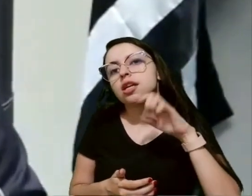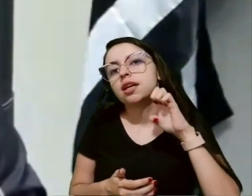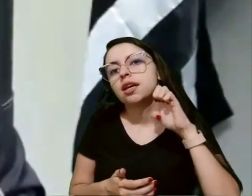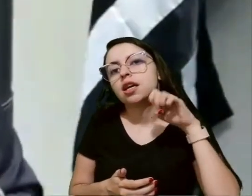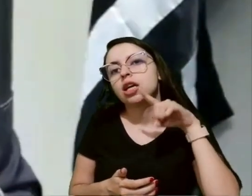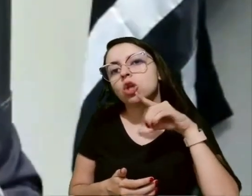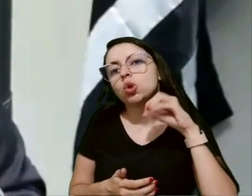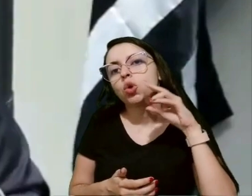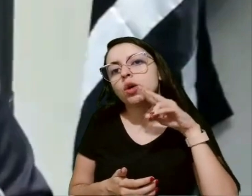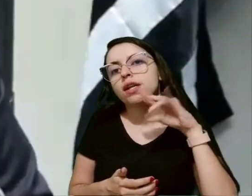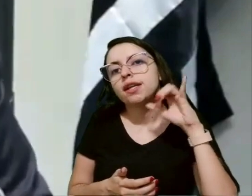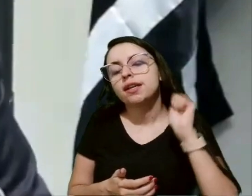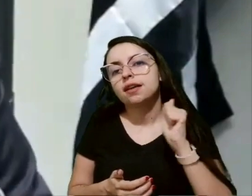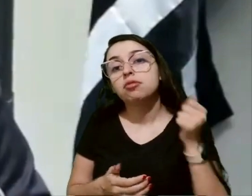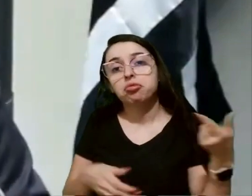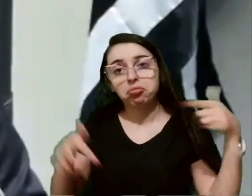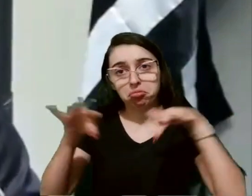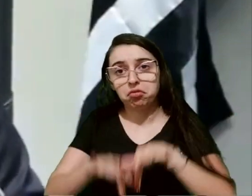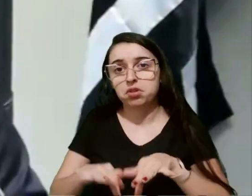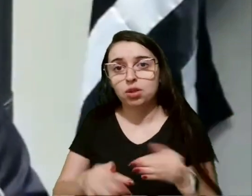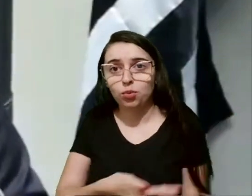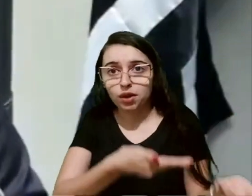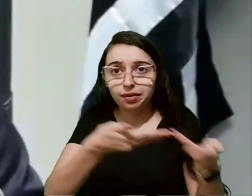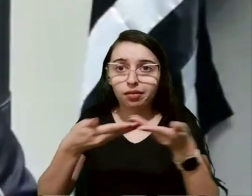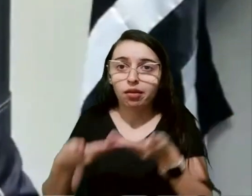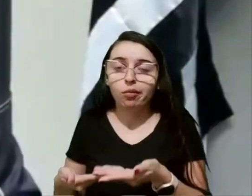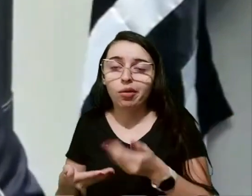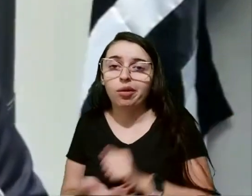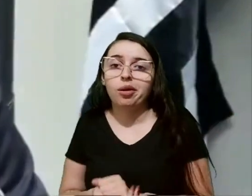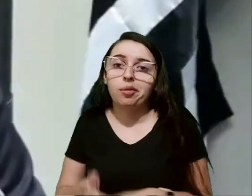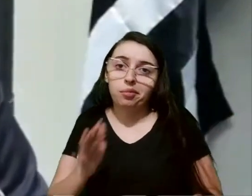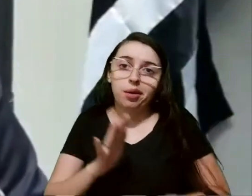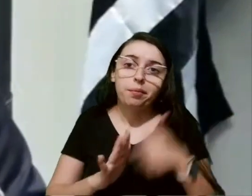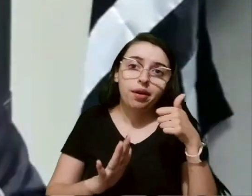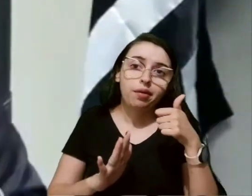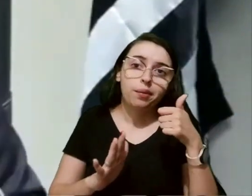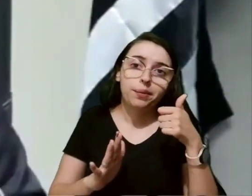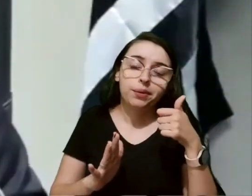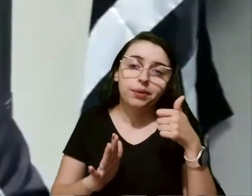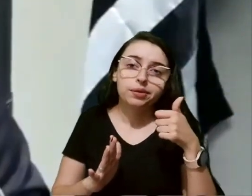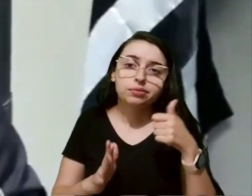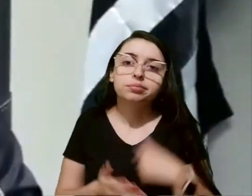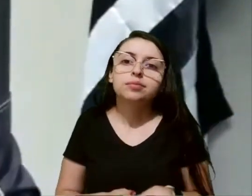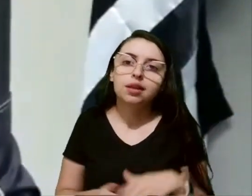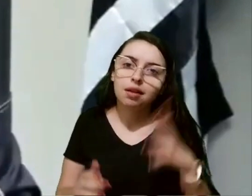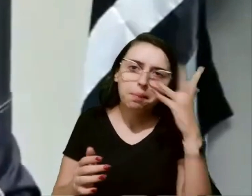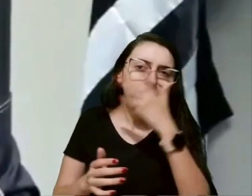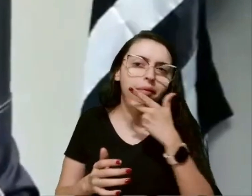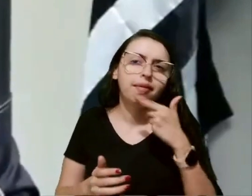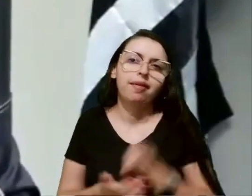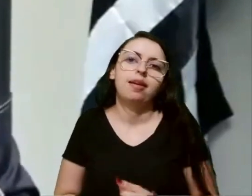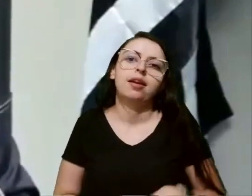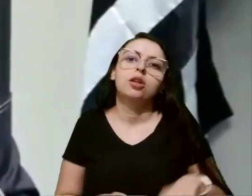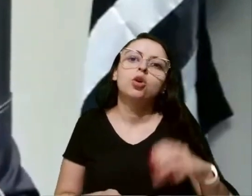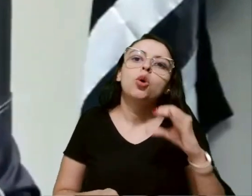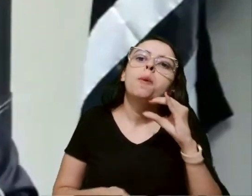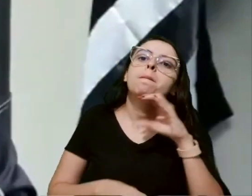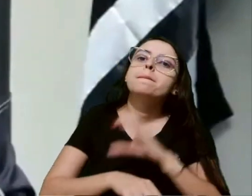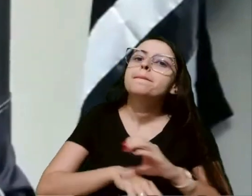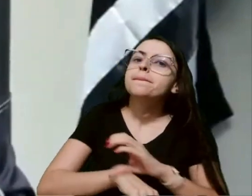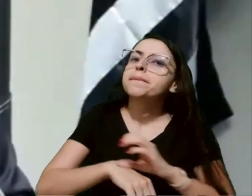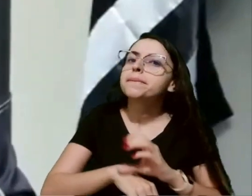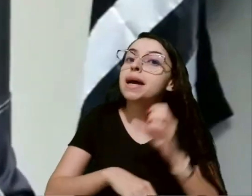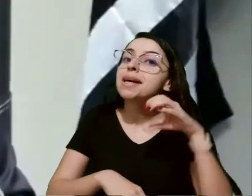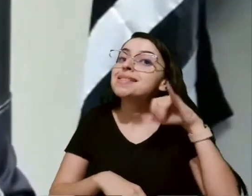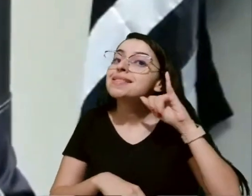lá. Essa foi a primeira coisa e isso é muito bonito da ciência, um dos traços da